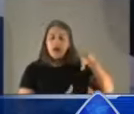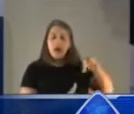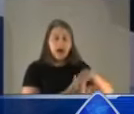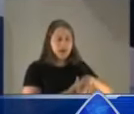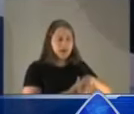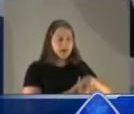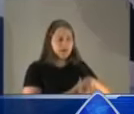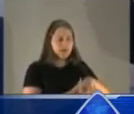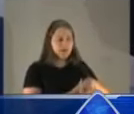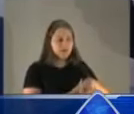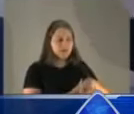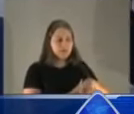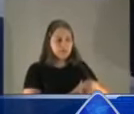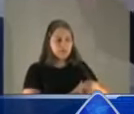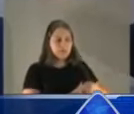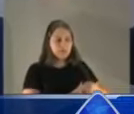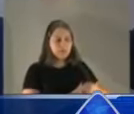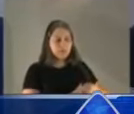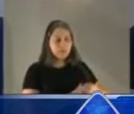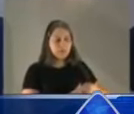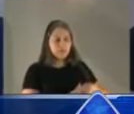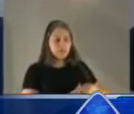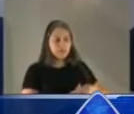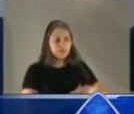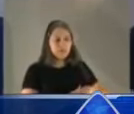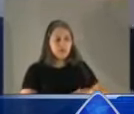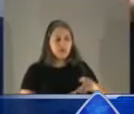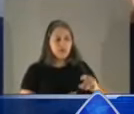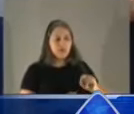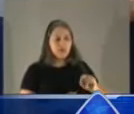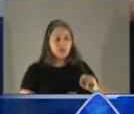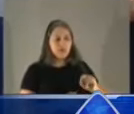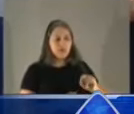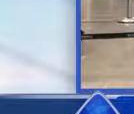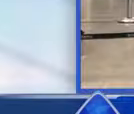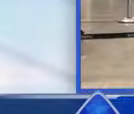ao final do anexo, num andar distante do gabinete do ministro.